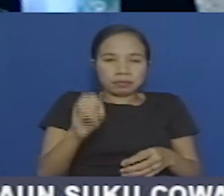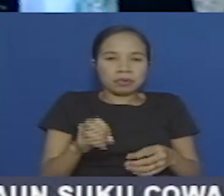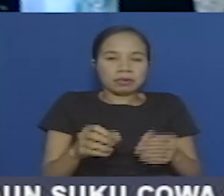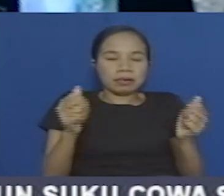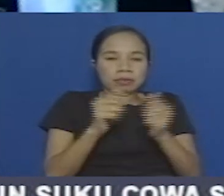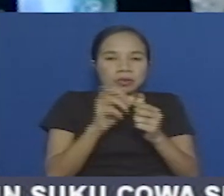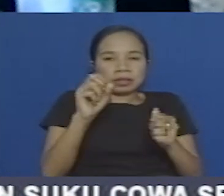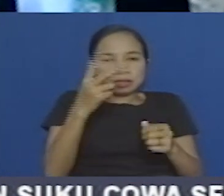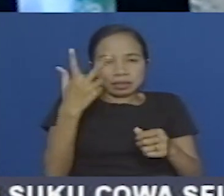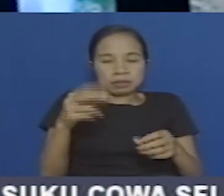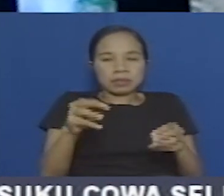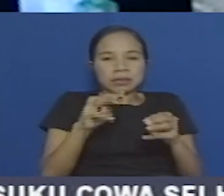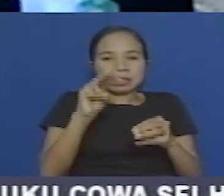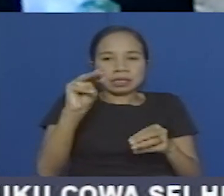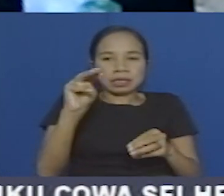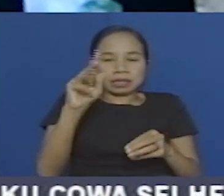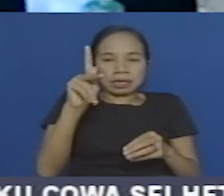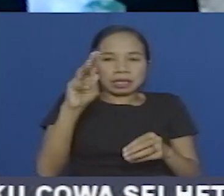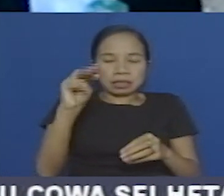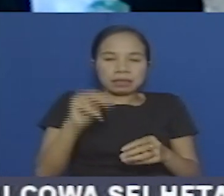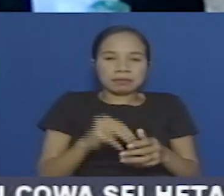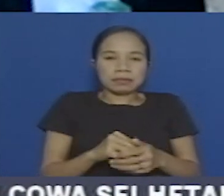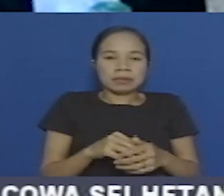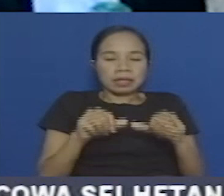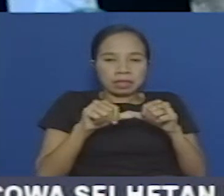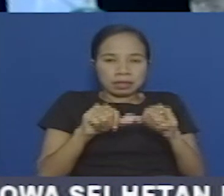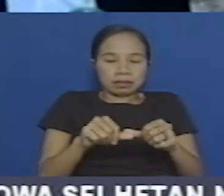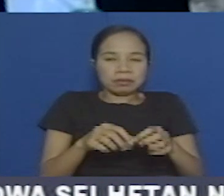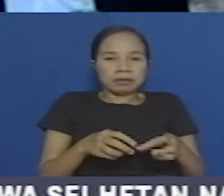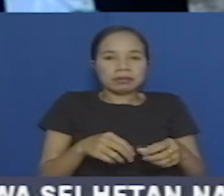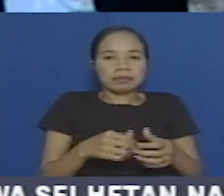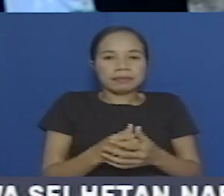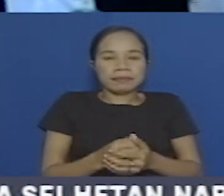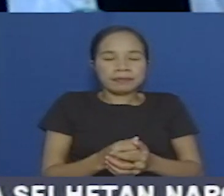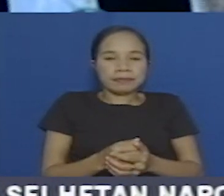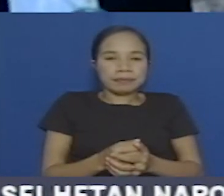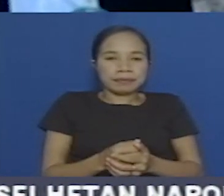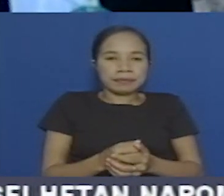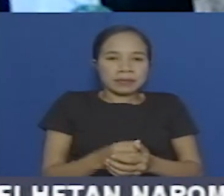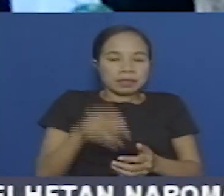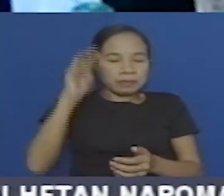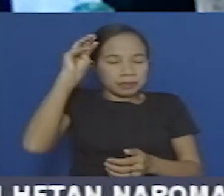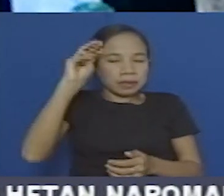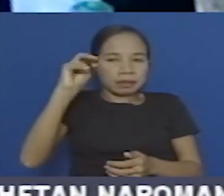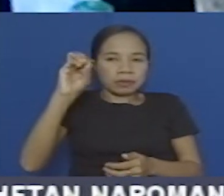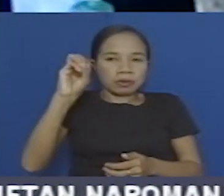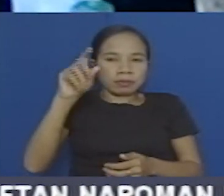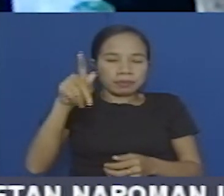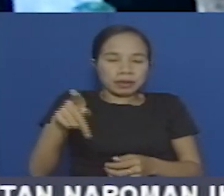quase 13 quilômetros, né? Vem aqui na Lau Hel da Dau. A IZ, Ministério de Obras Públicas, através